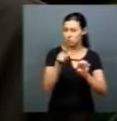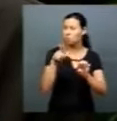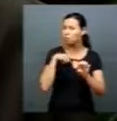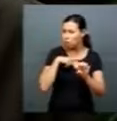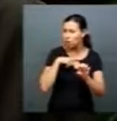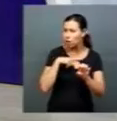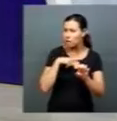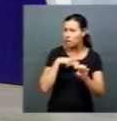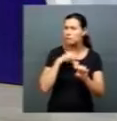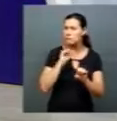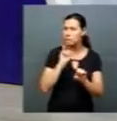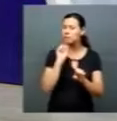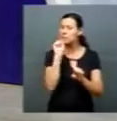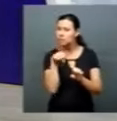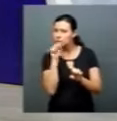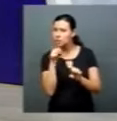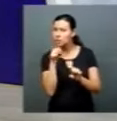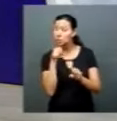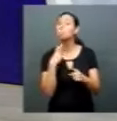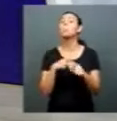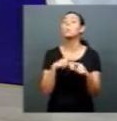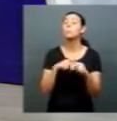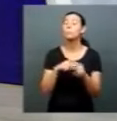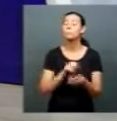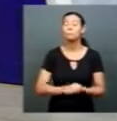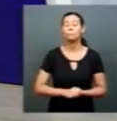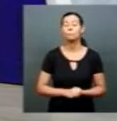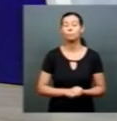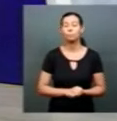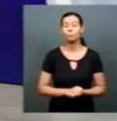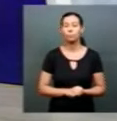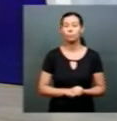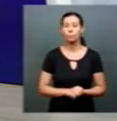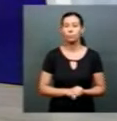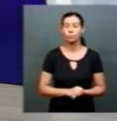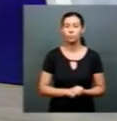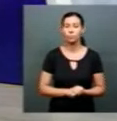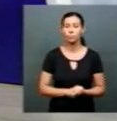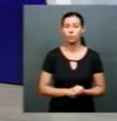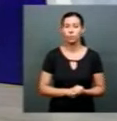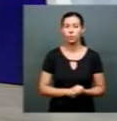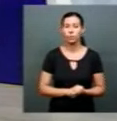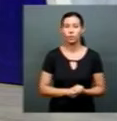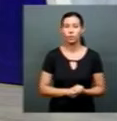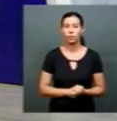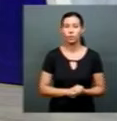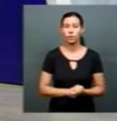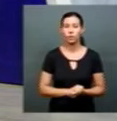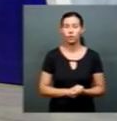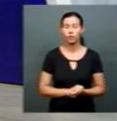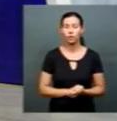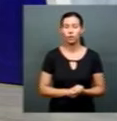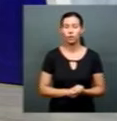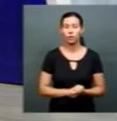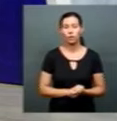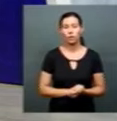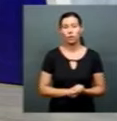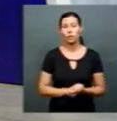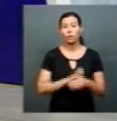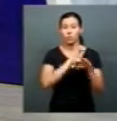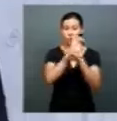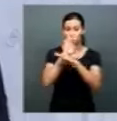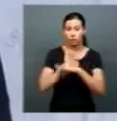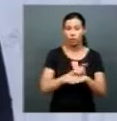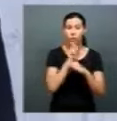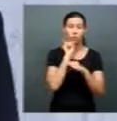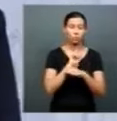por que é? Vai, Manuela, é com você. Sem sombra de dúvida, eu acho que o estado de Minas está se